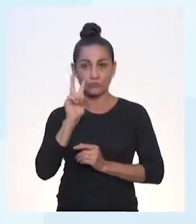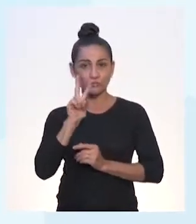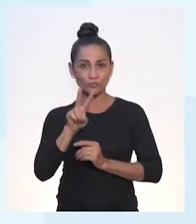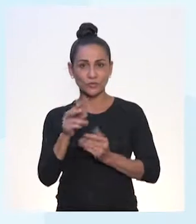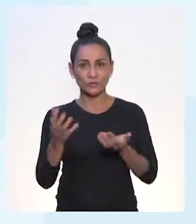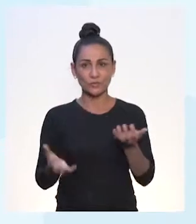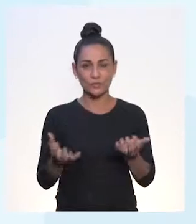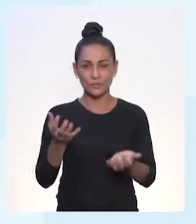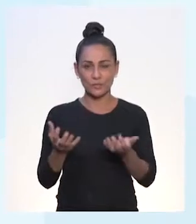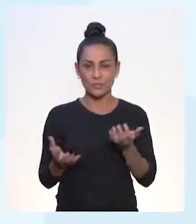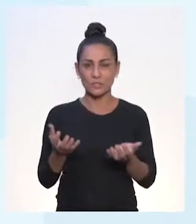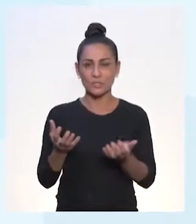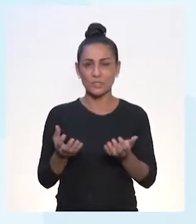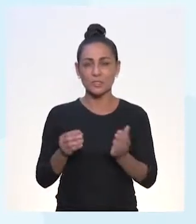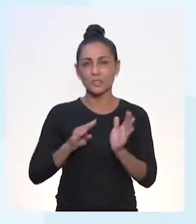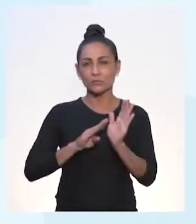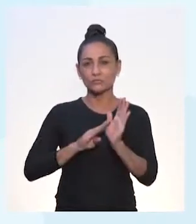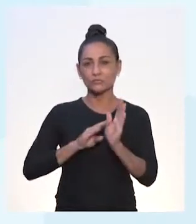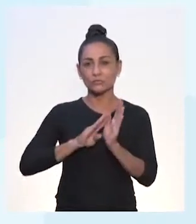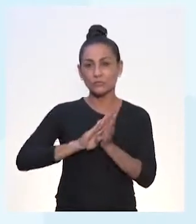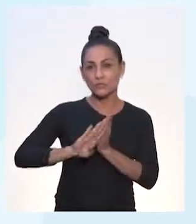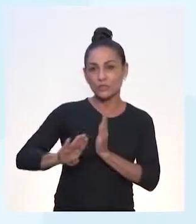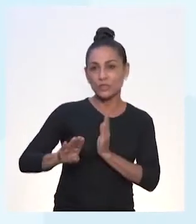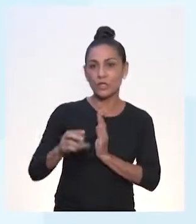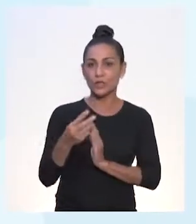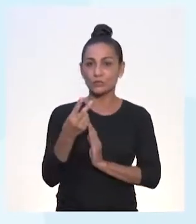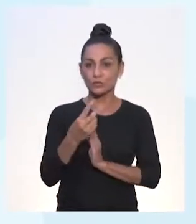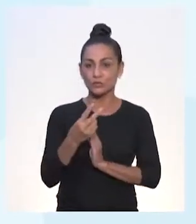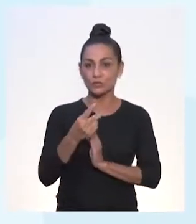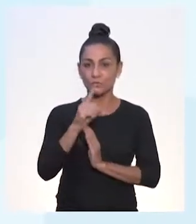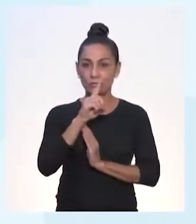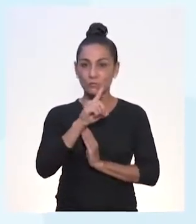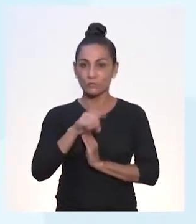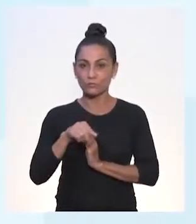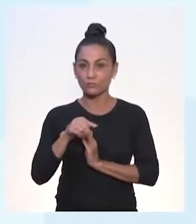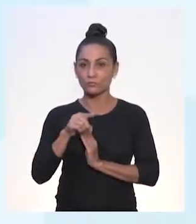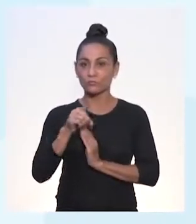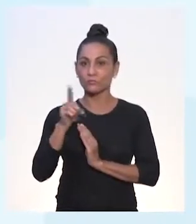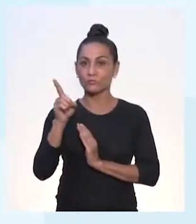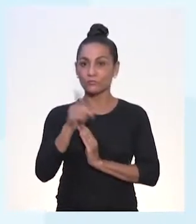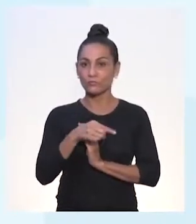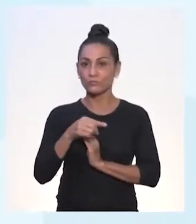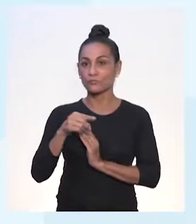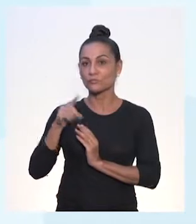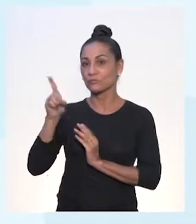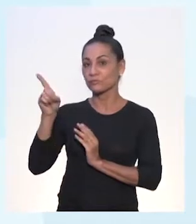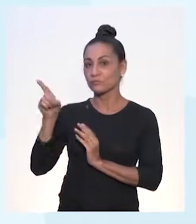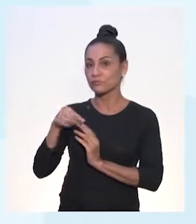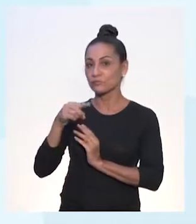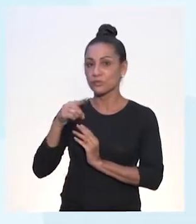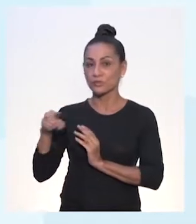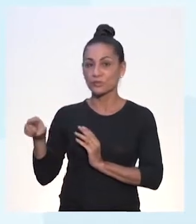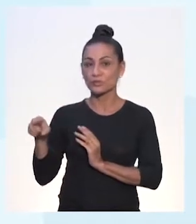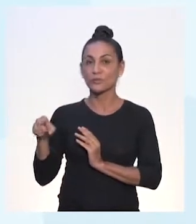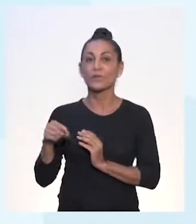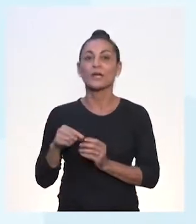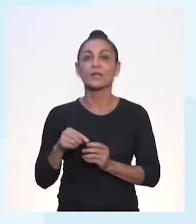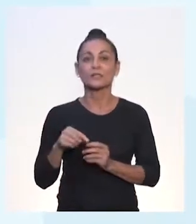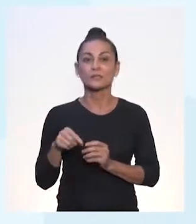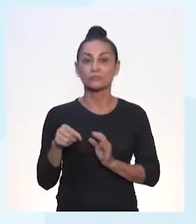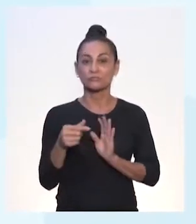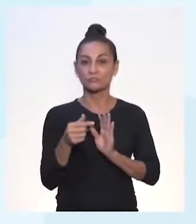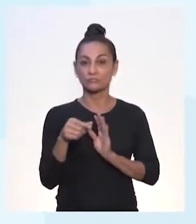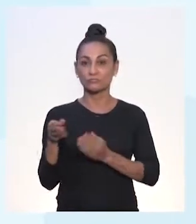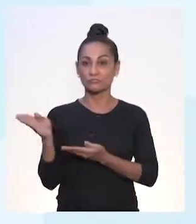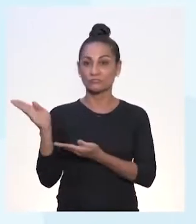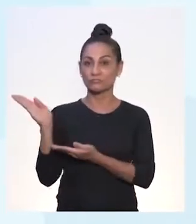coloquei aqui, ó, subtrair 2 dos dois lados, aqui eu cancelo, né? Ó, vou até colocar aqui para vocês verem. Então aqui eu consigo cancelar, sumir